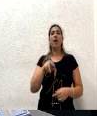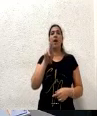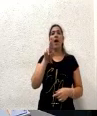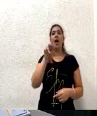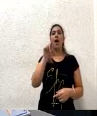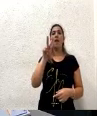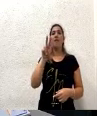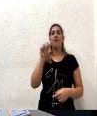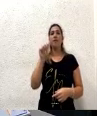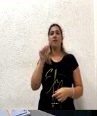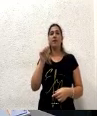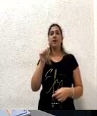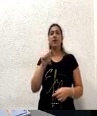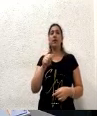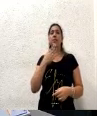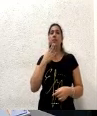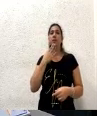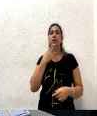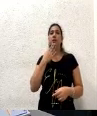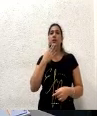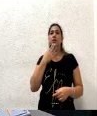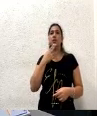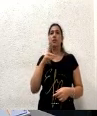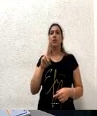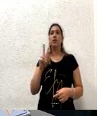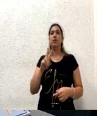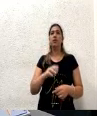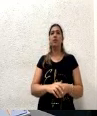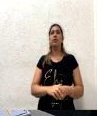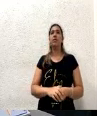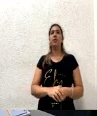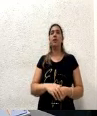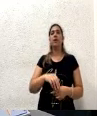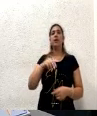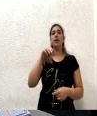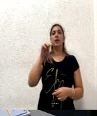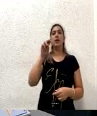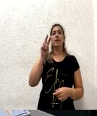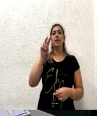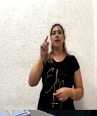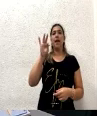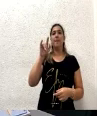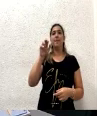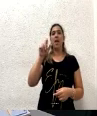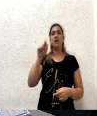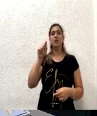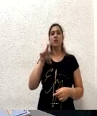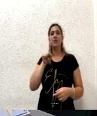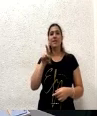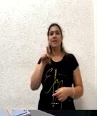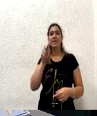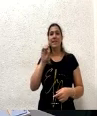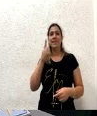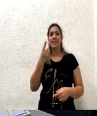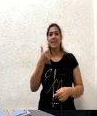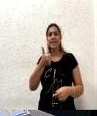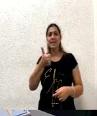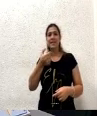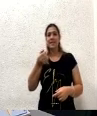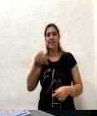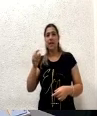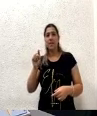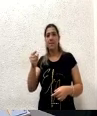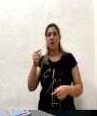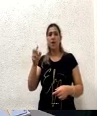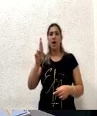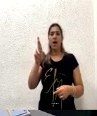a pedido dessa vereadora, Mariana Fleury Tamiaso, no valor de R$100 mil, para a